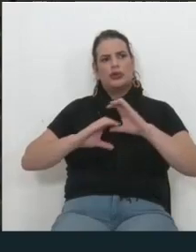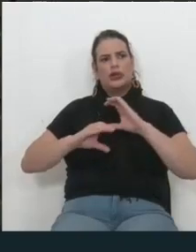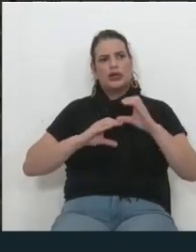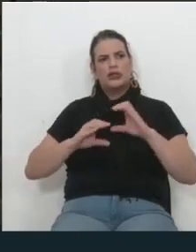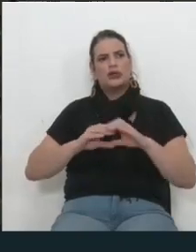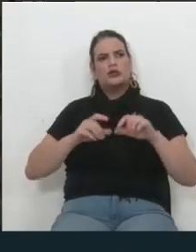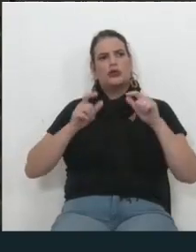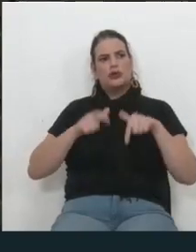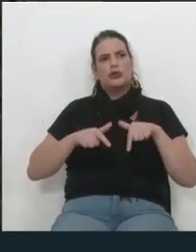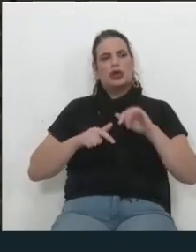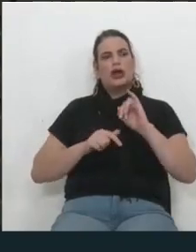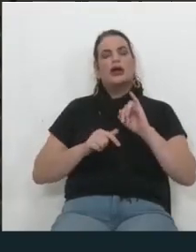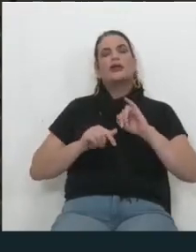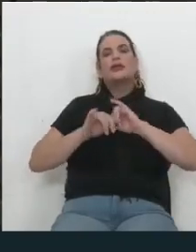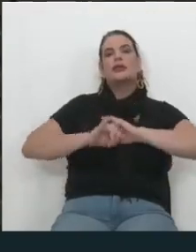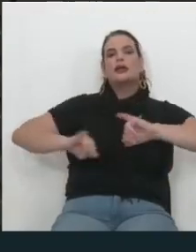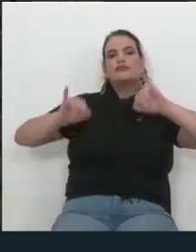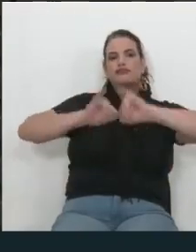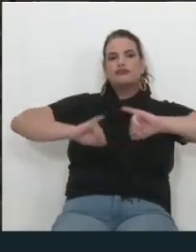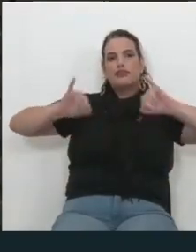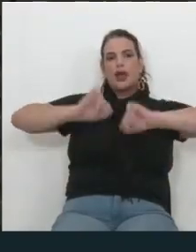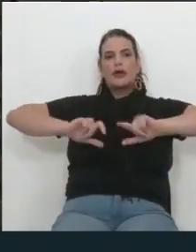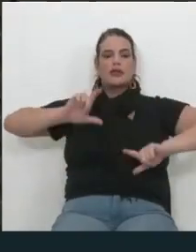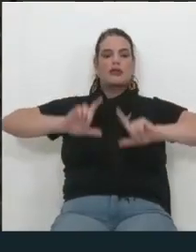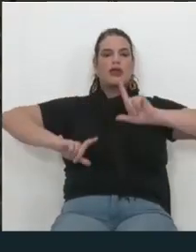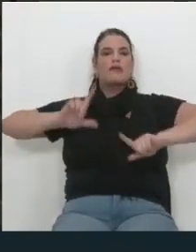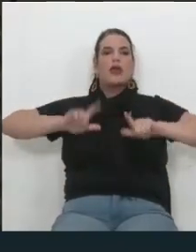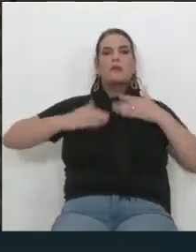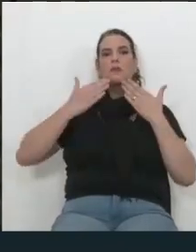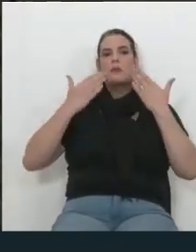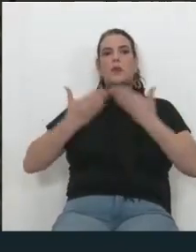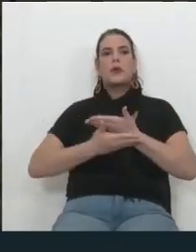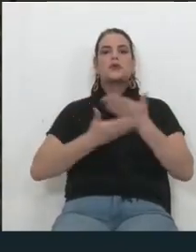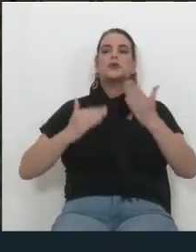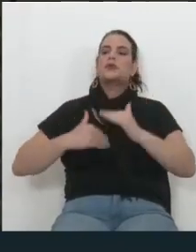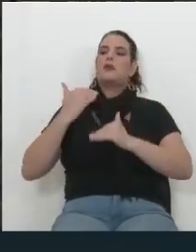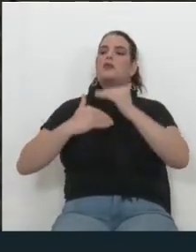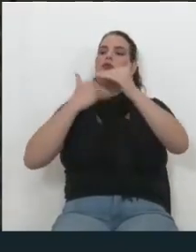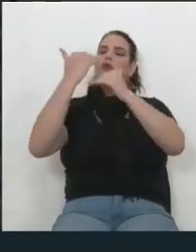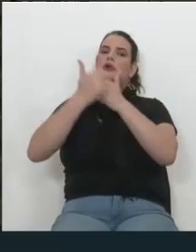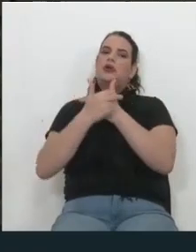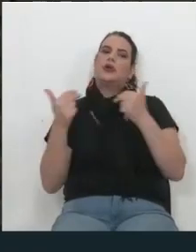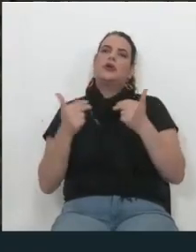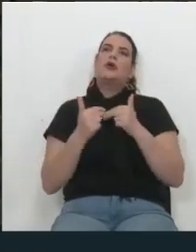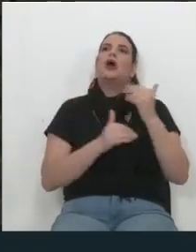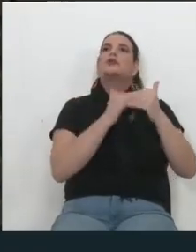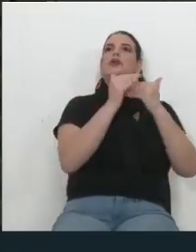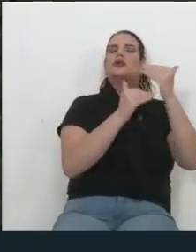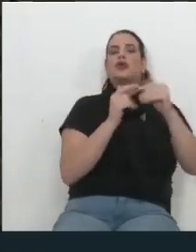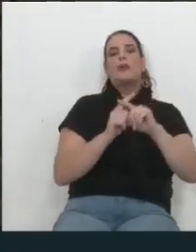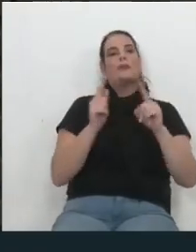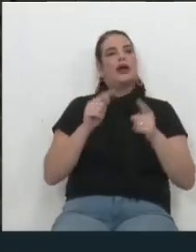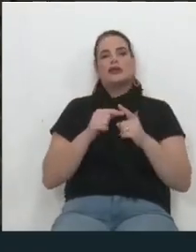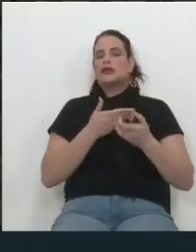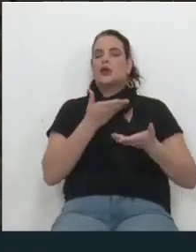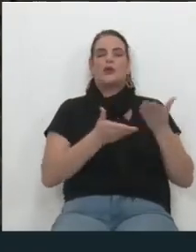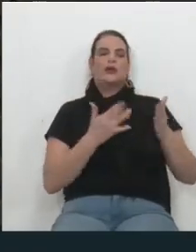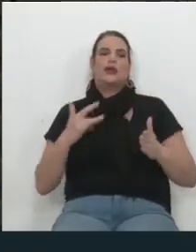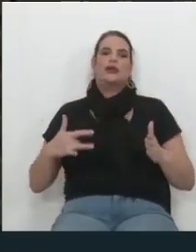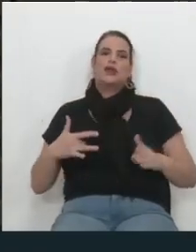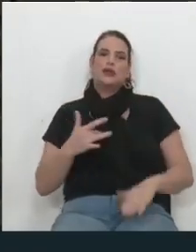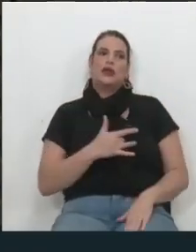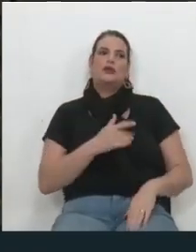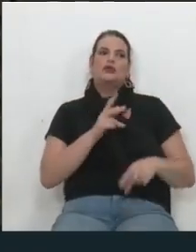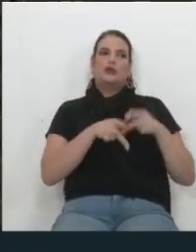grande imprensa, procurando demonstrar que a cidade avançou nisso e avançou naquilo, mas não cuida da saúde da